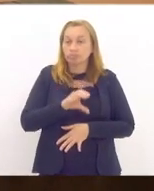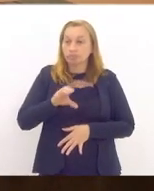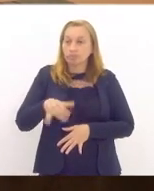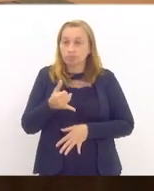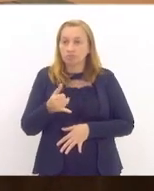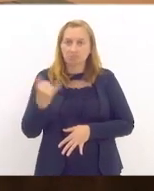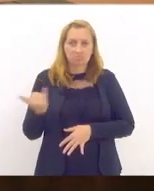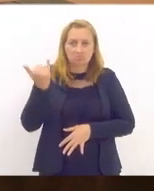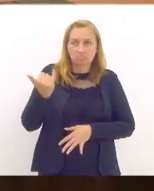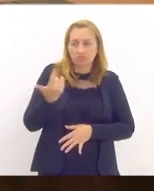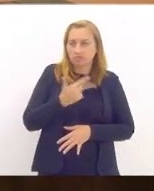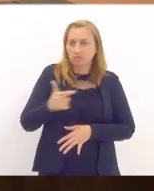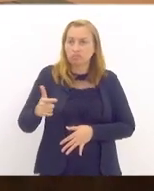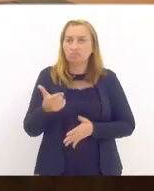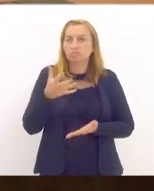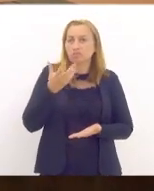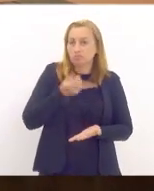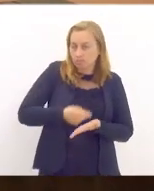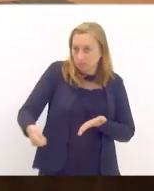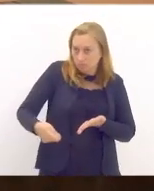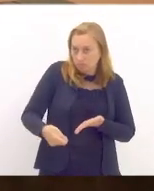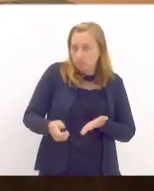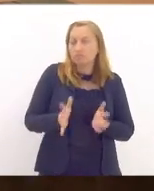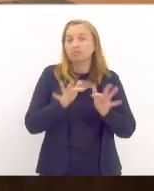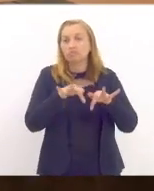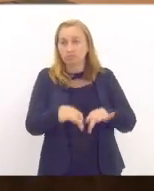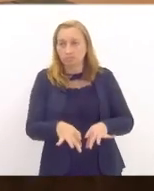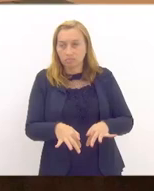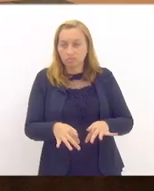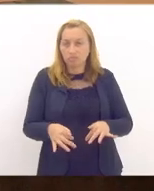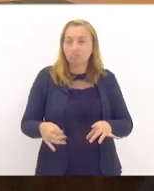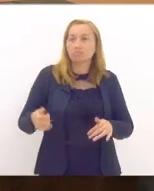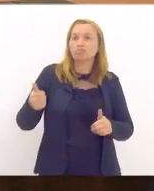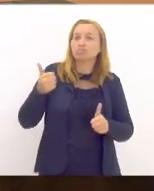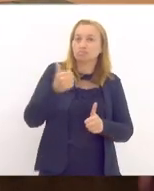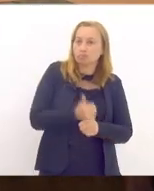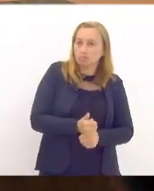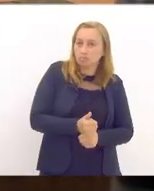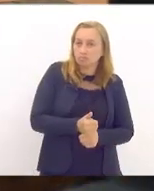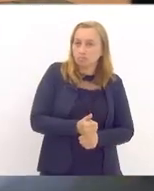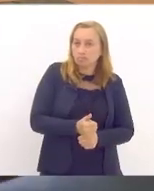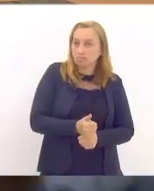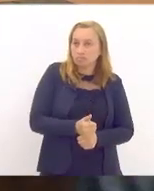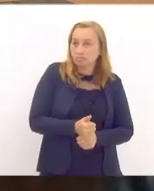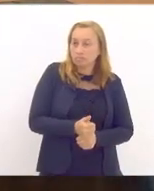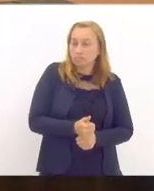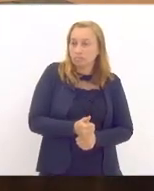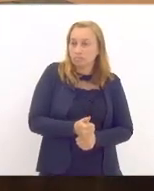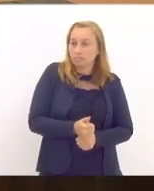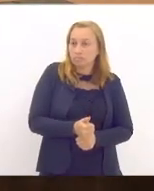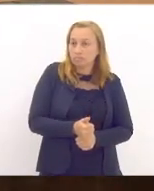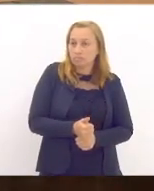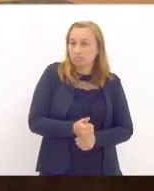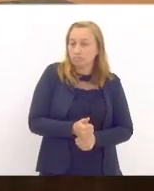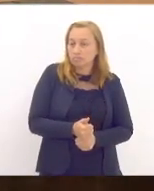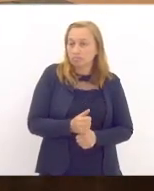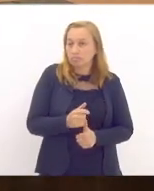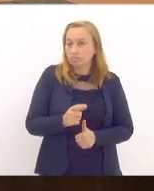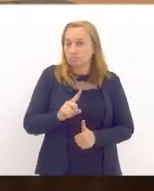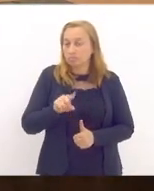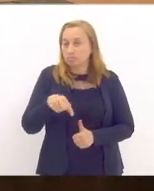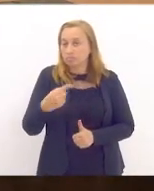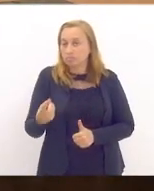tem menor importância tava escrito concluindo por substitutivo meia hora